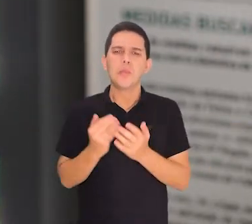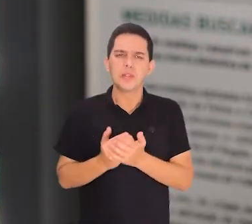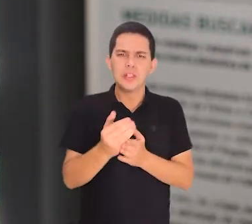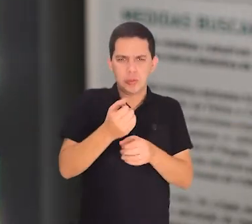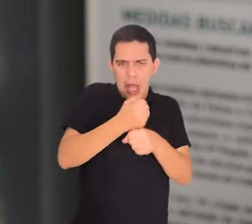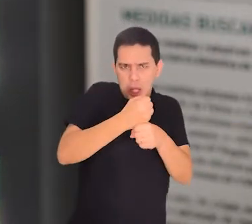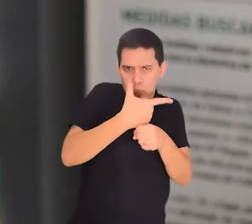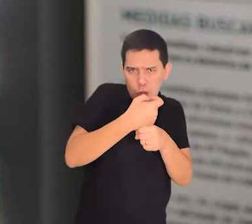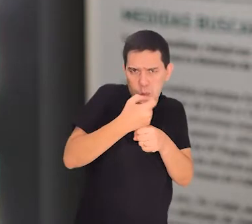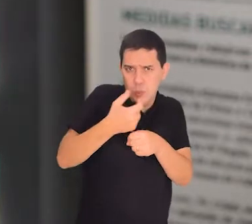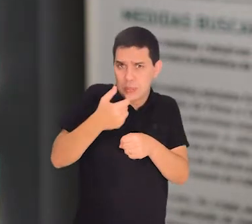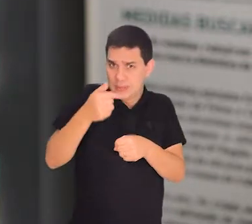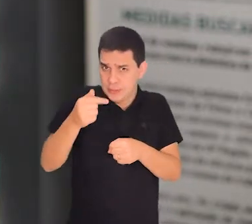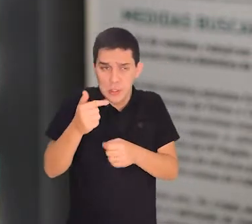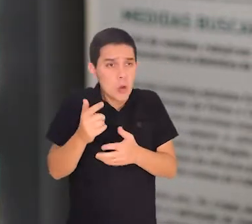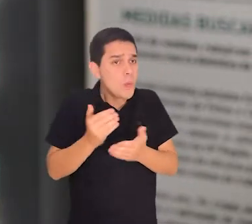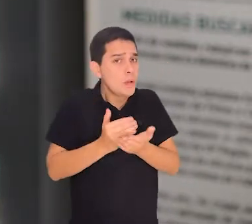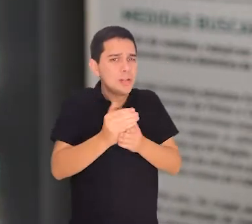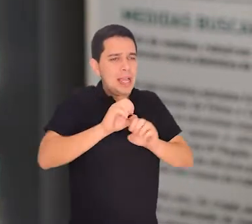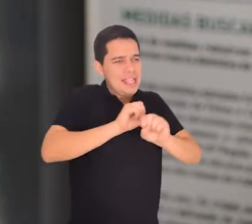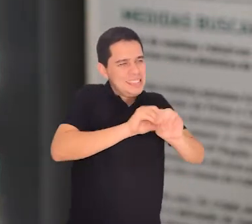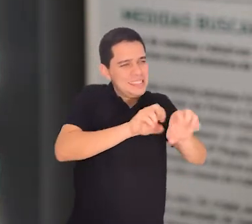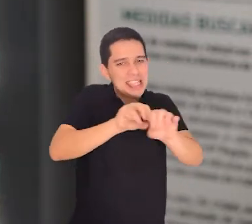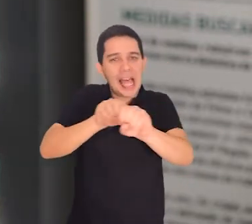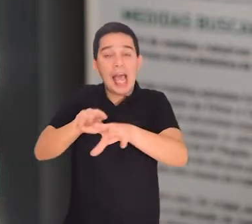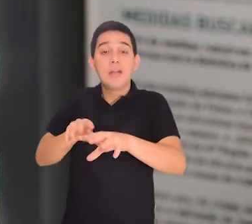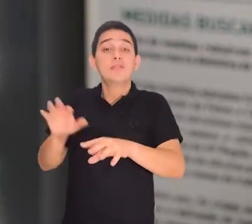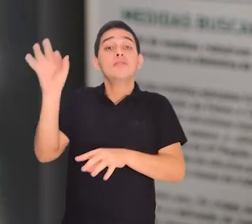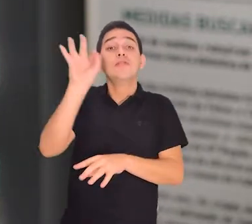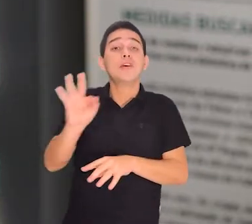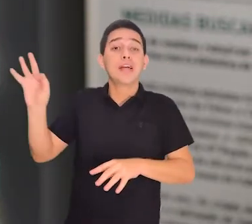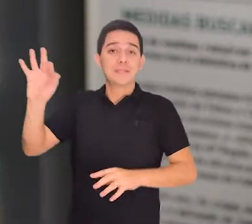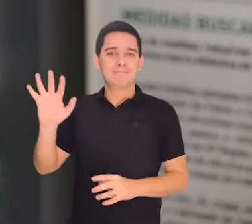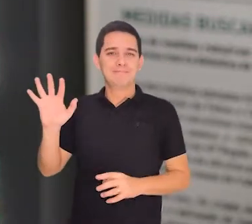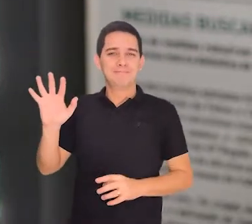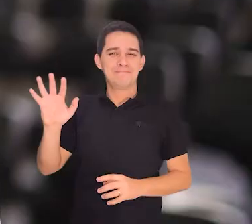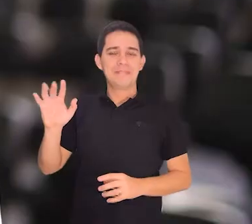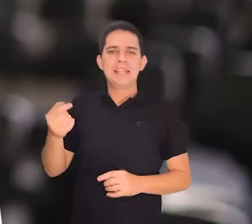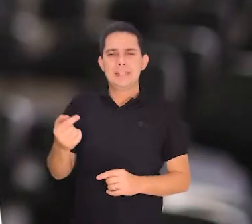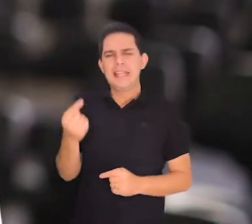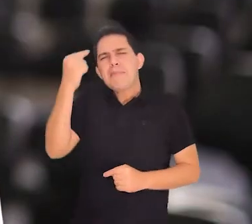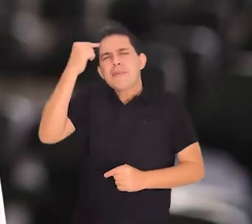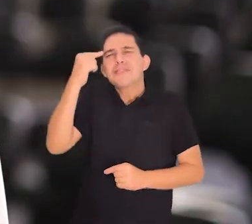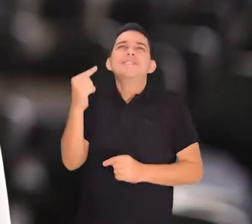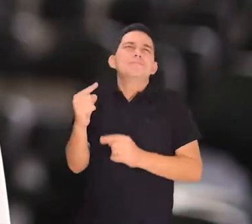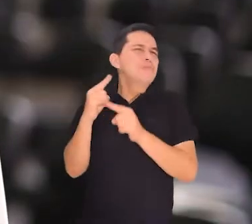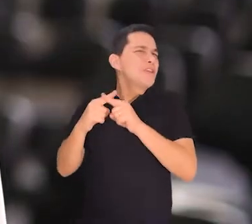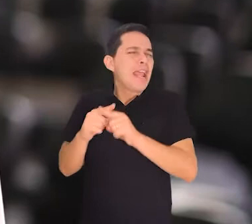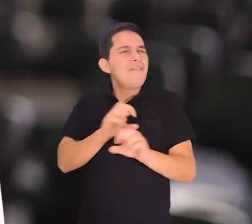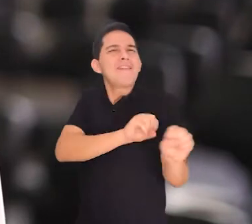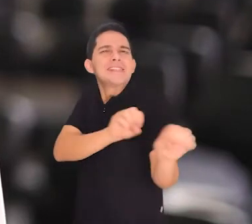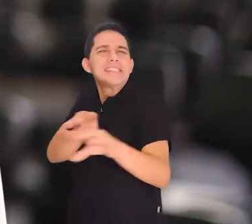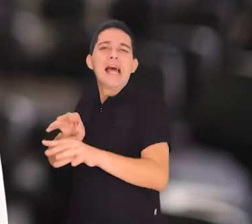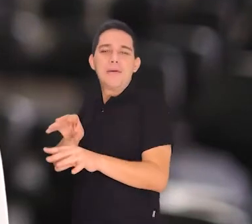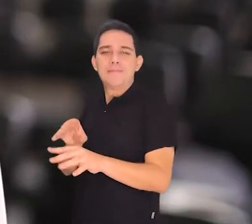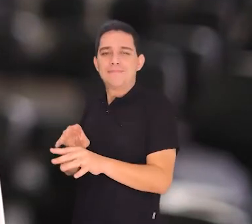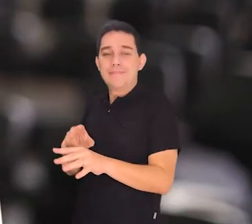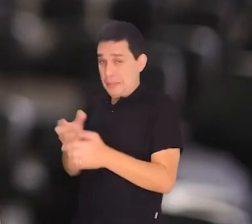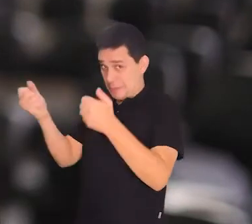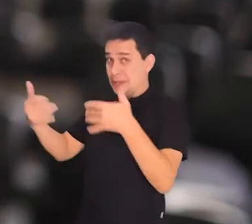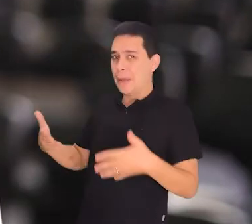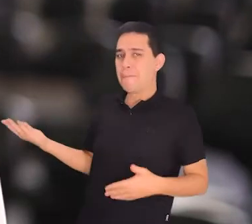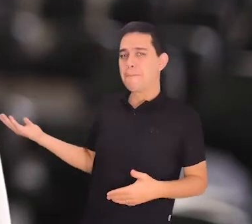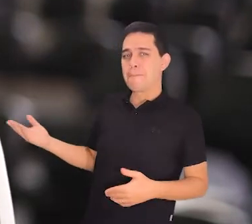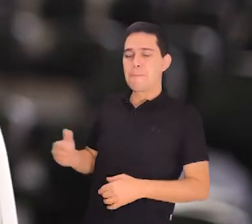teve um motivo muito especial para investir nesse lado da carreira. lecionar, a melhor coisa é ver a